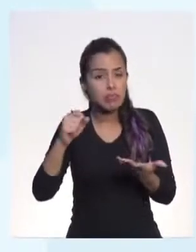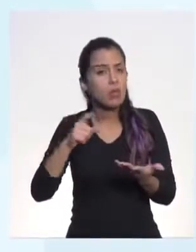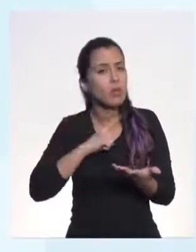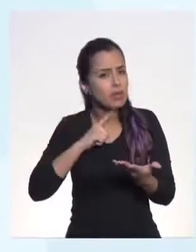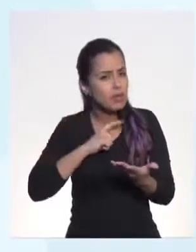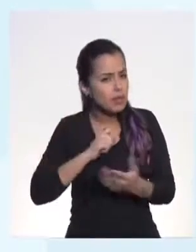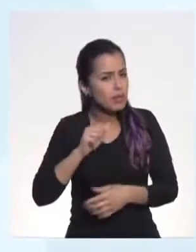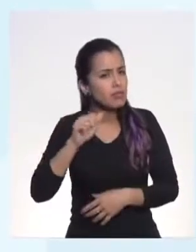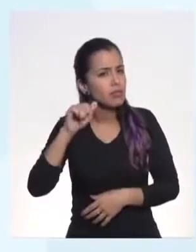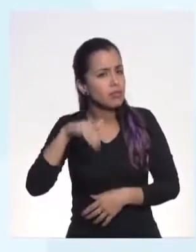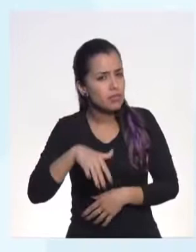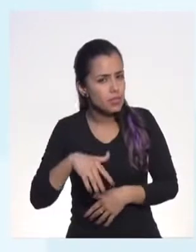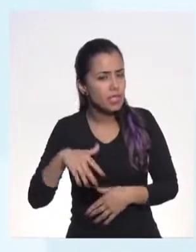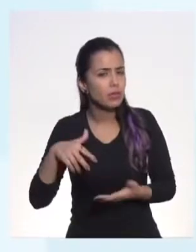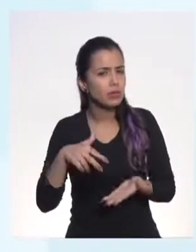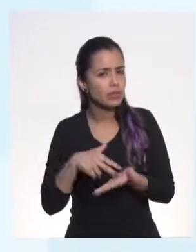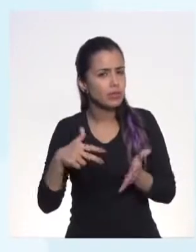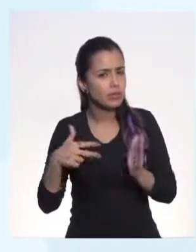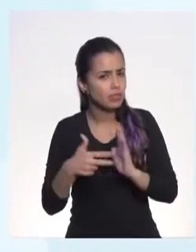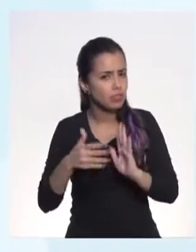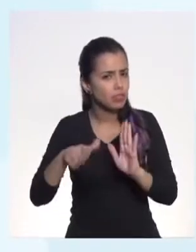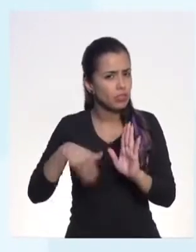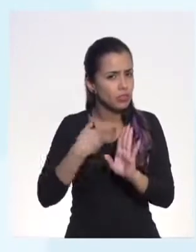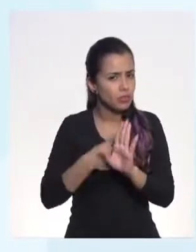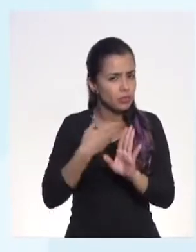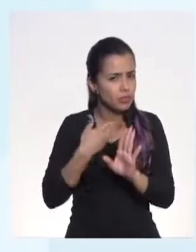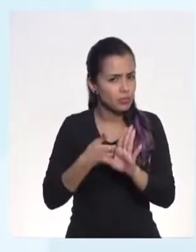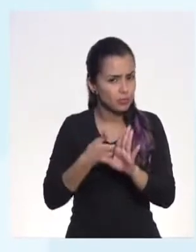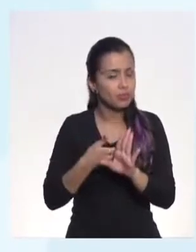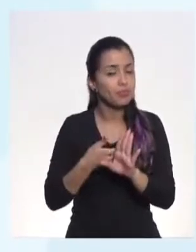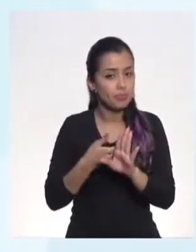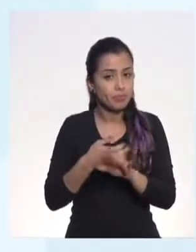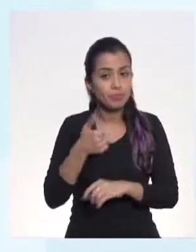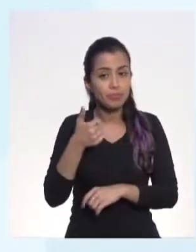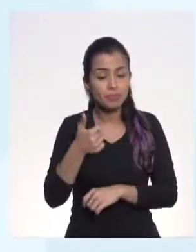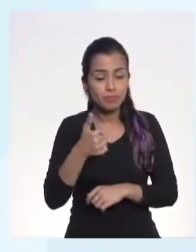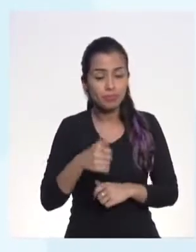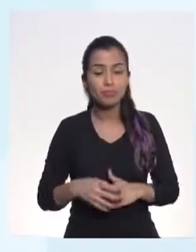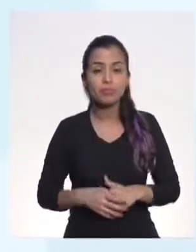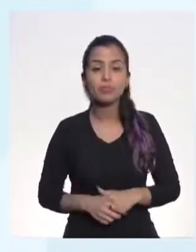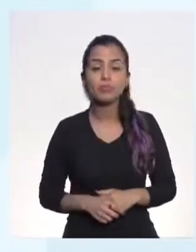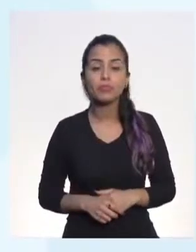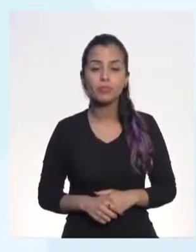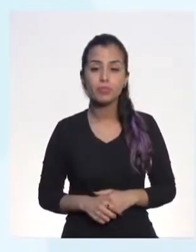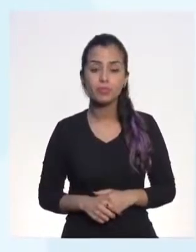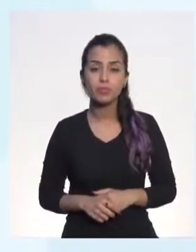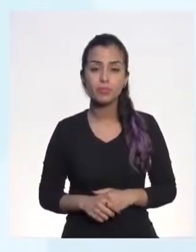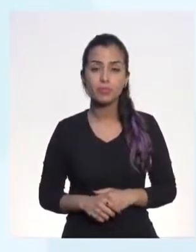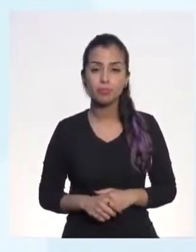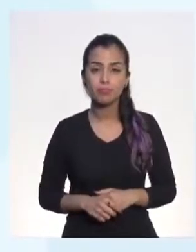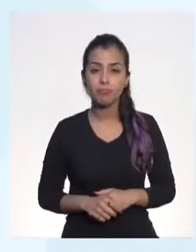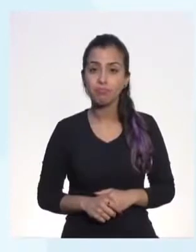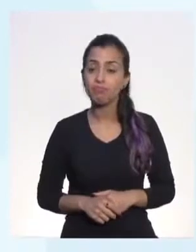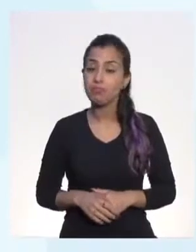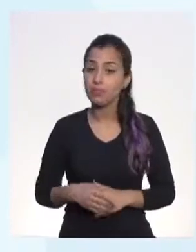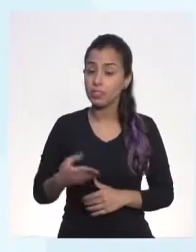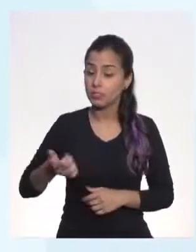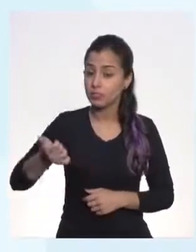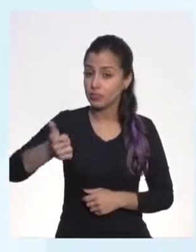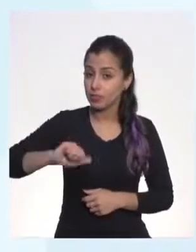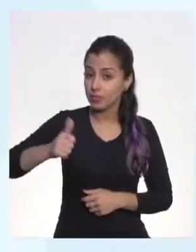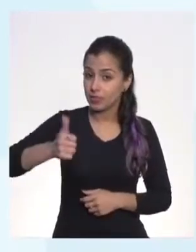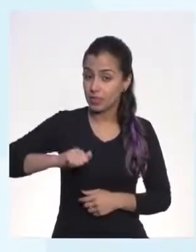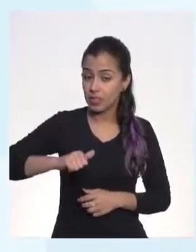tem um sentido figurado galera e assim isso foi análise